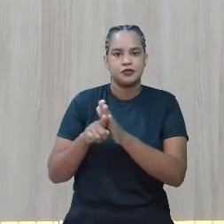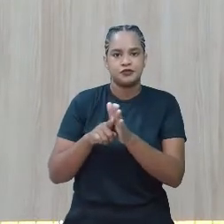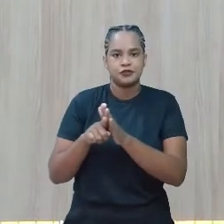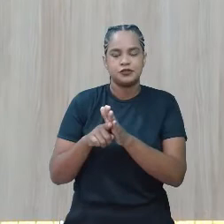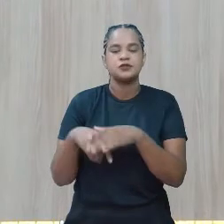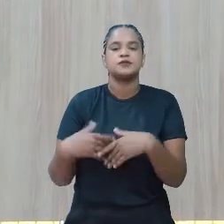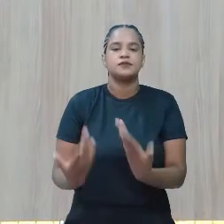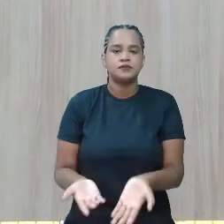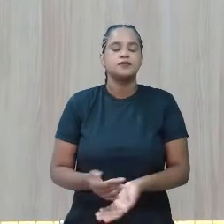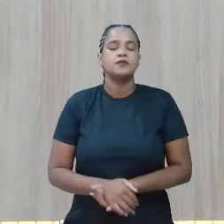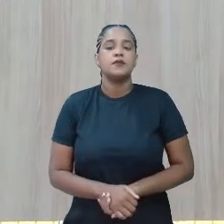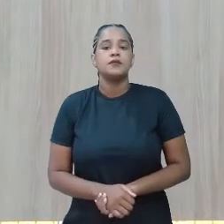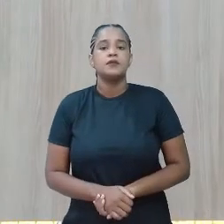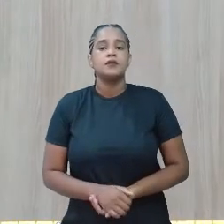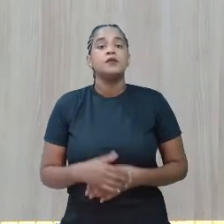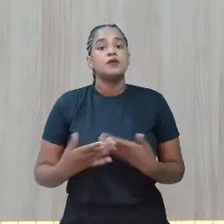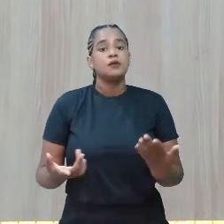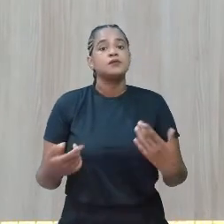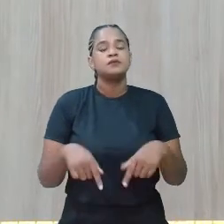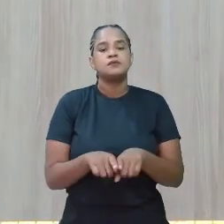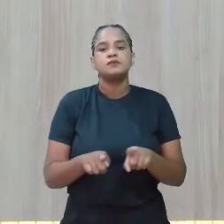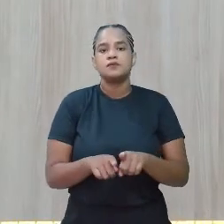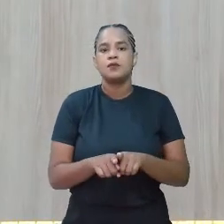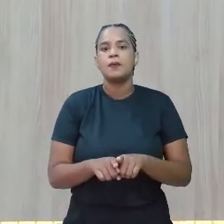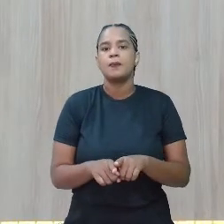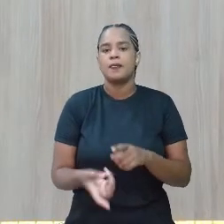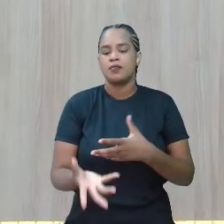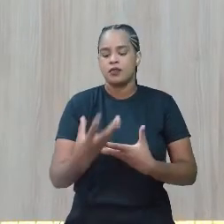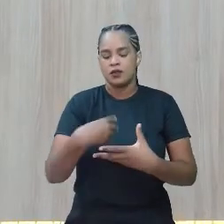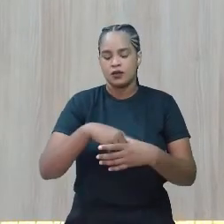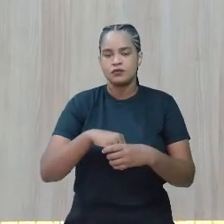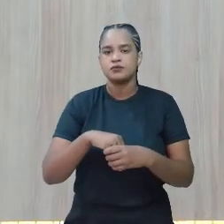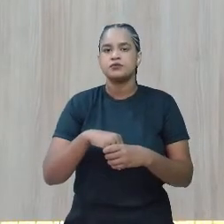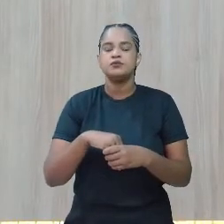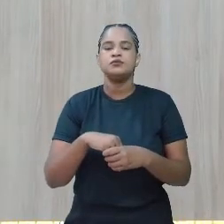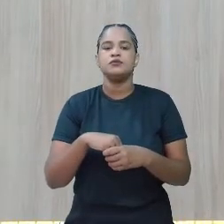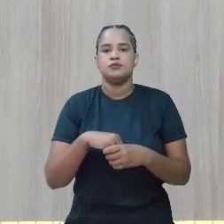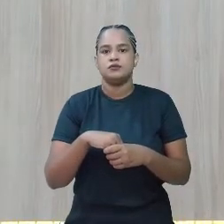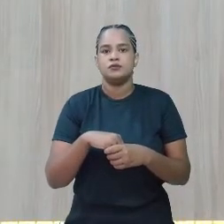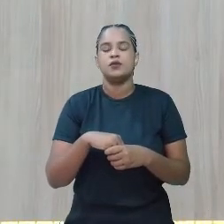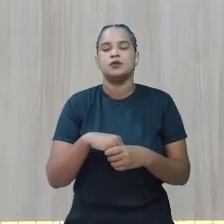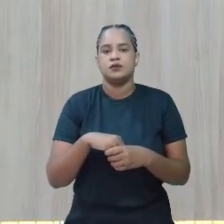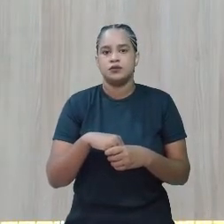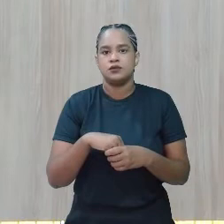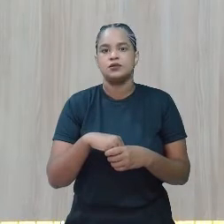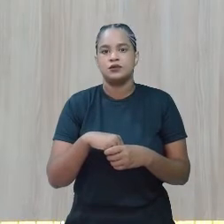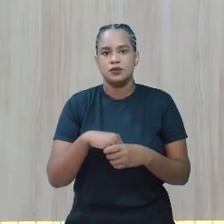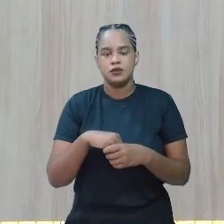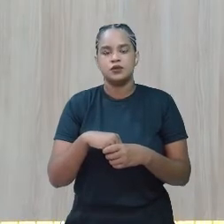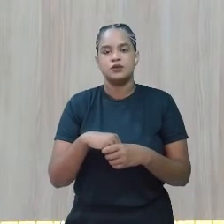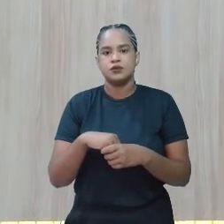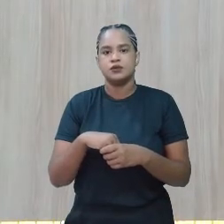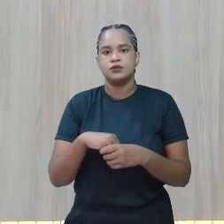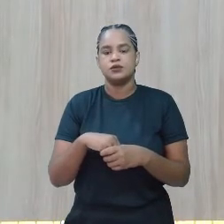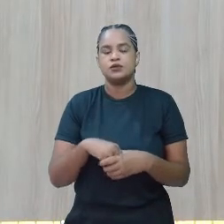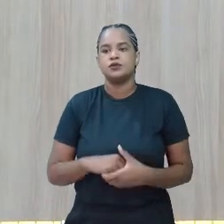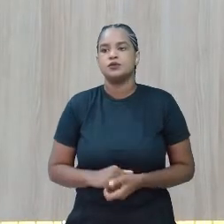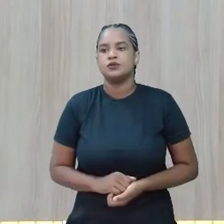isso? Então, ela está também, ela se engloba aí, não é? Nesses dentre outros.